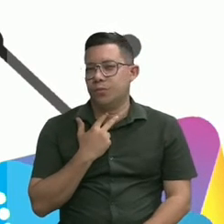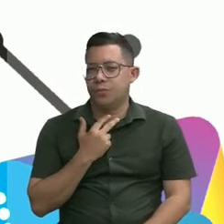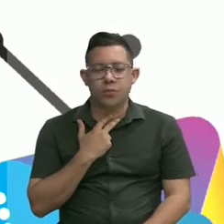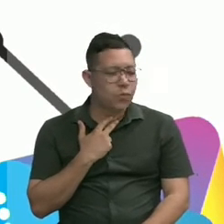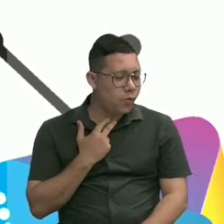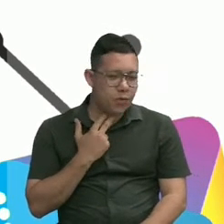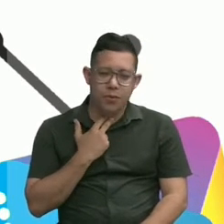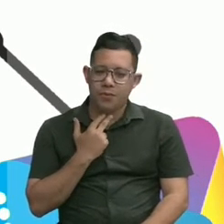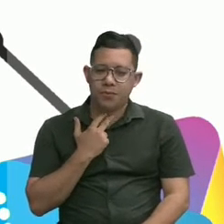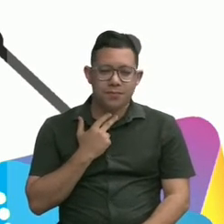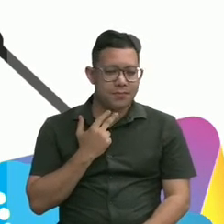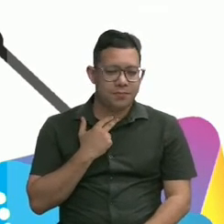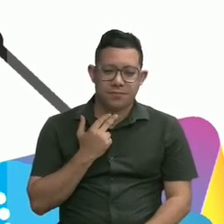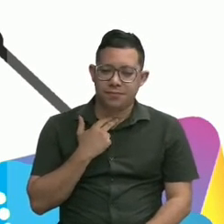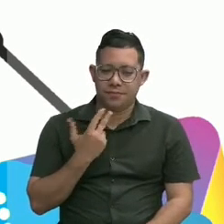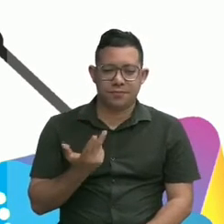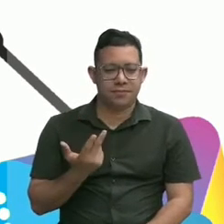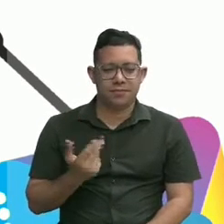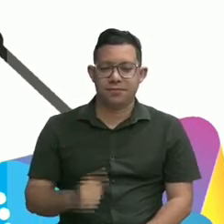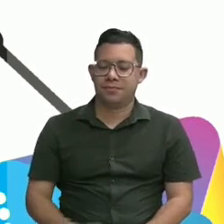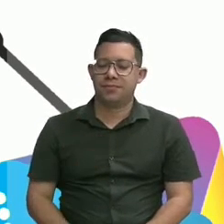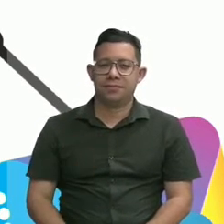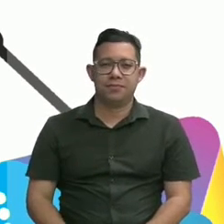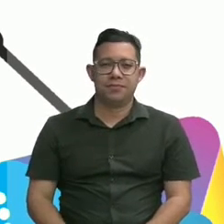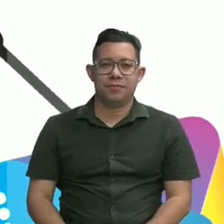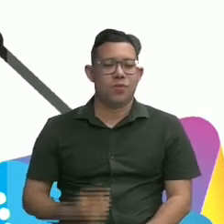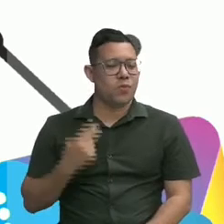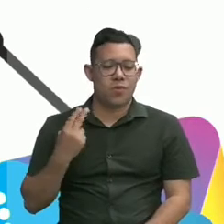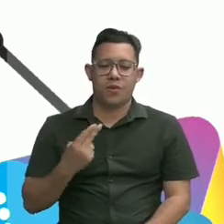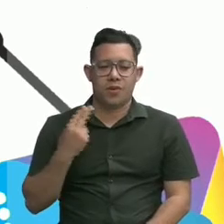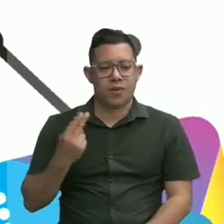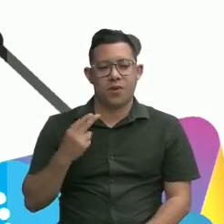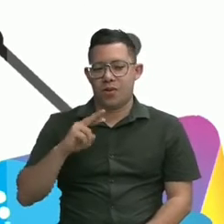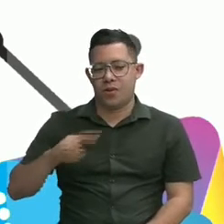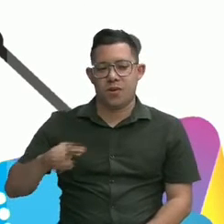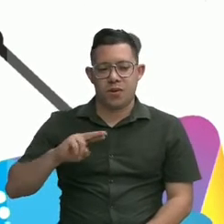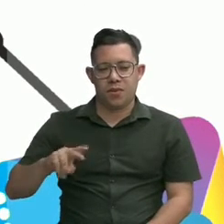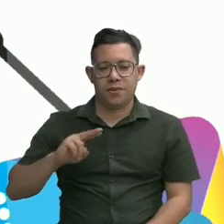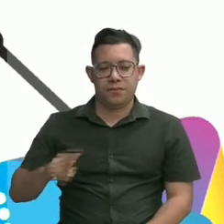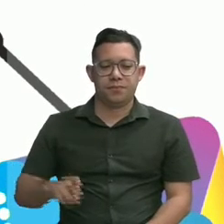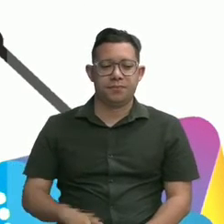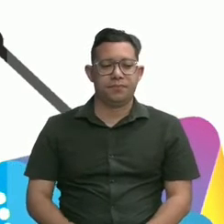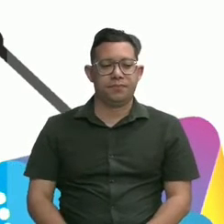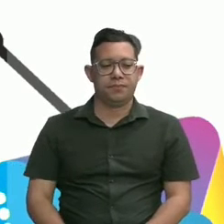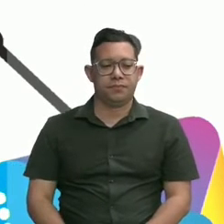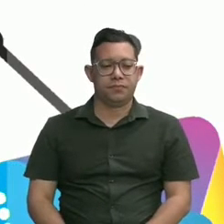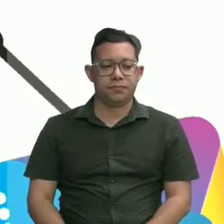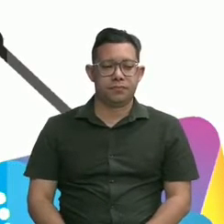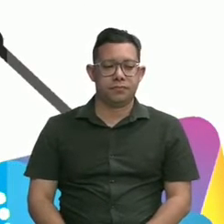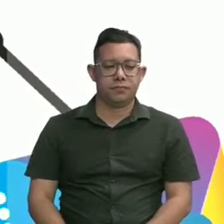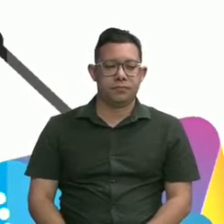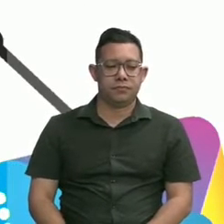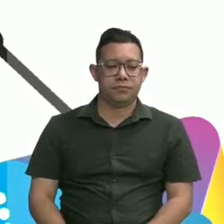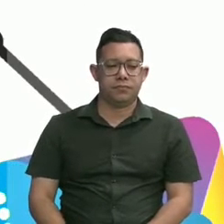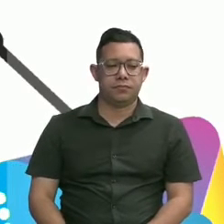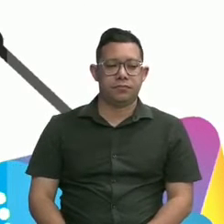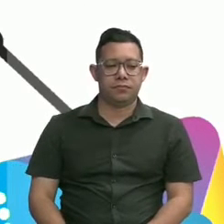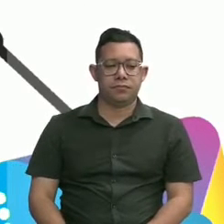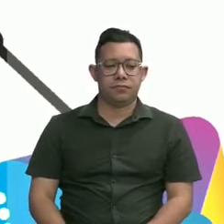zero para ser passando o segundo grau tá então ela não é equação do segundo grau tá